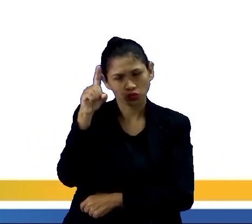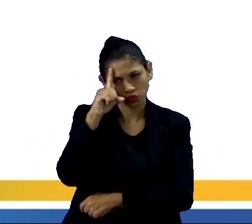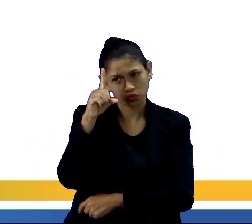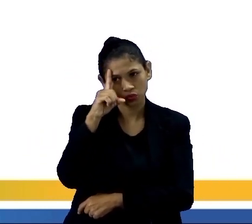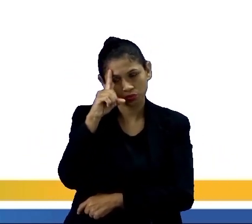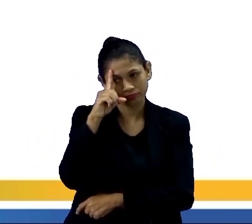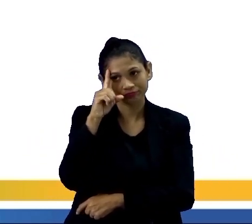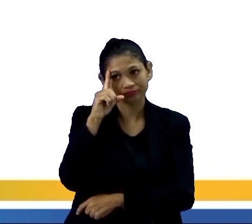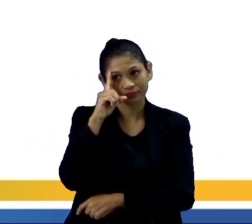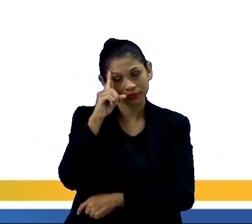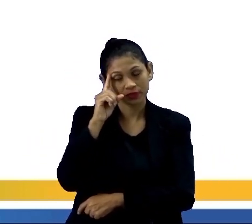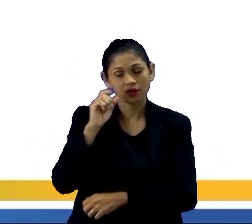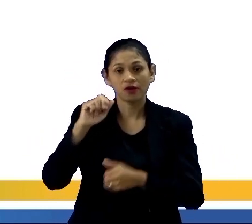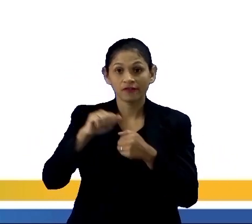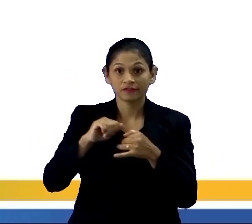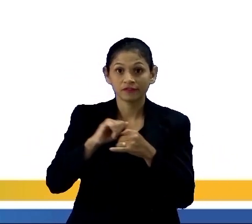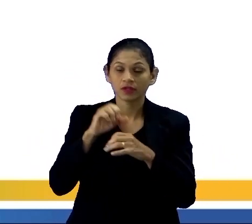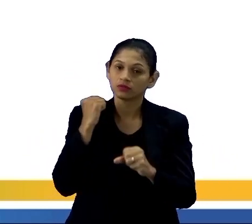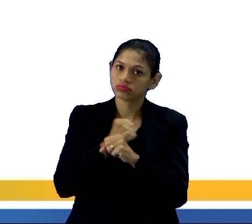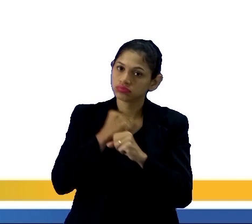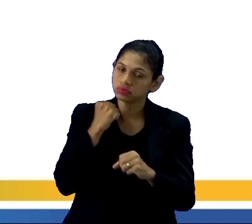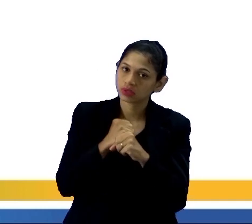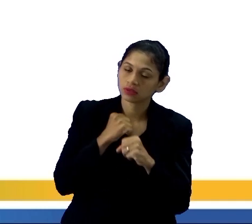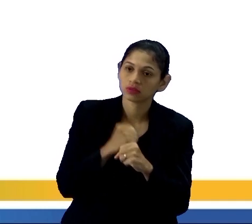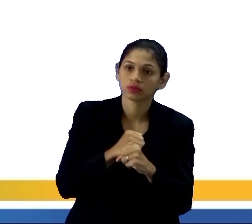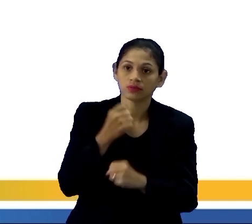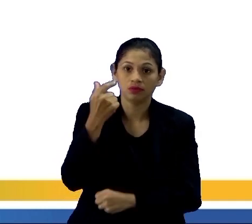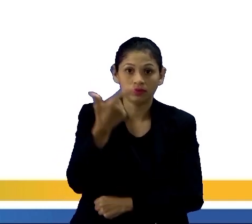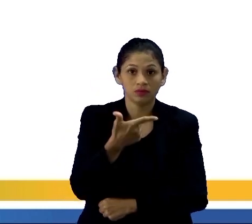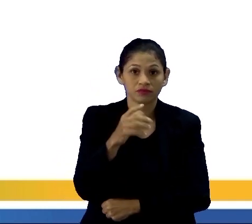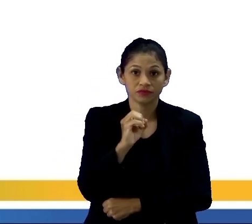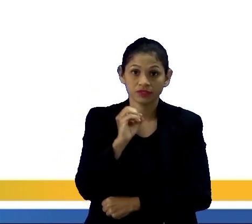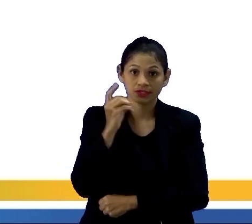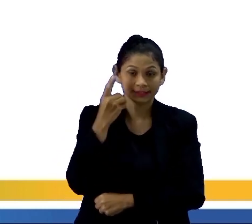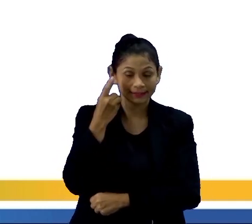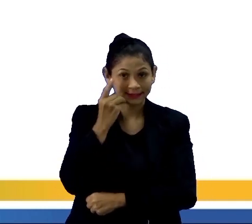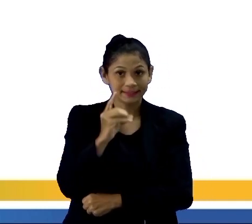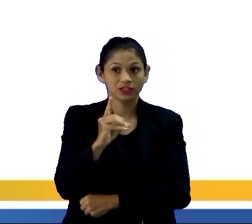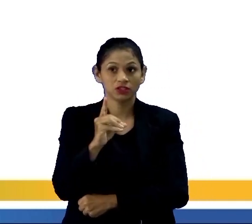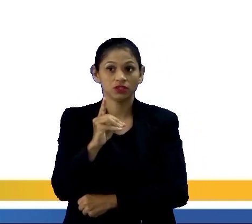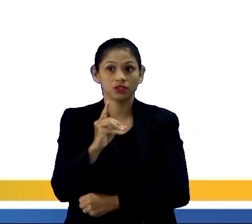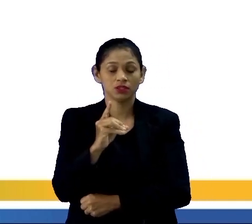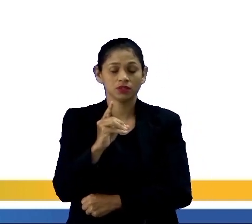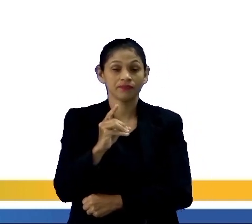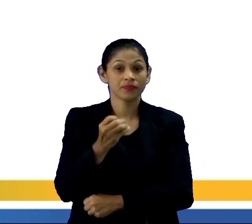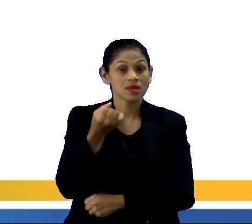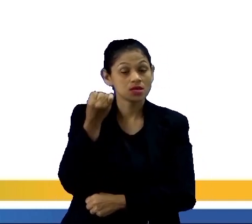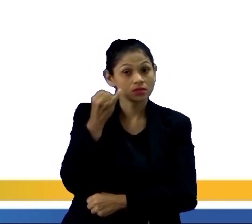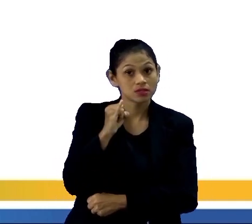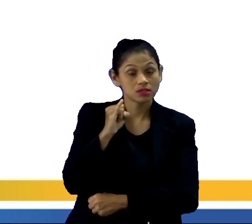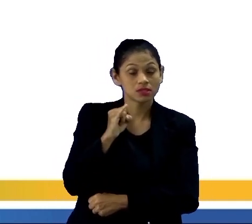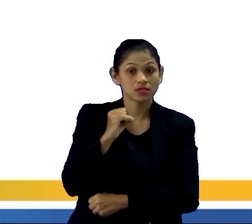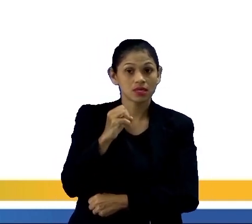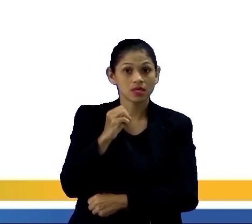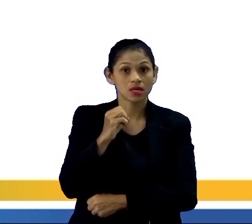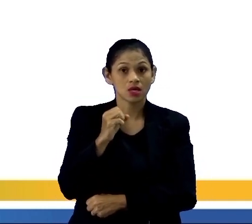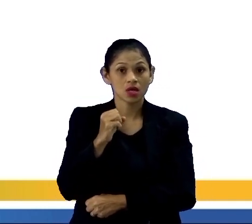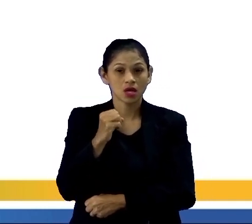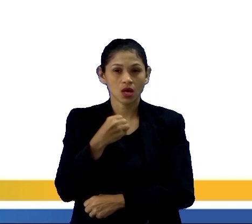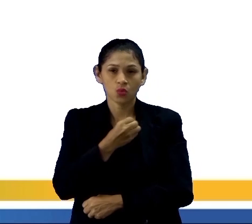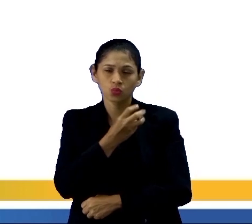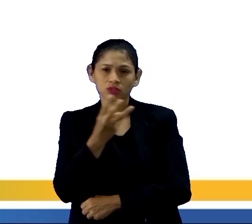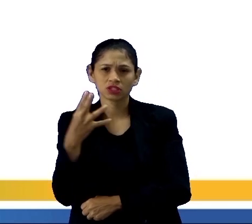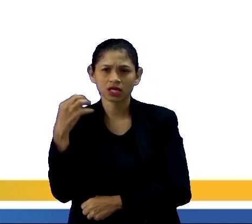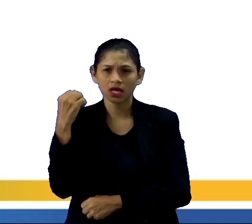realizou determinada obra em 20 dias. Se o número de horas de serviço for reduzido para 5 horas, em que